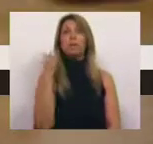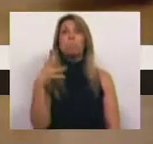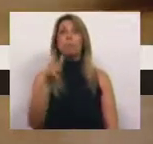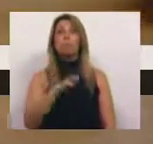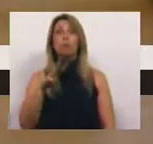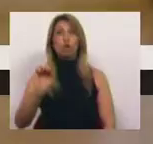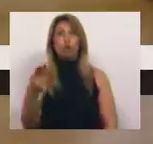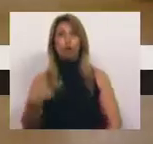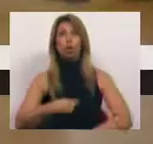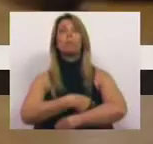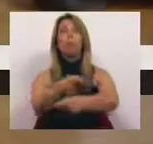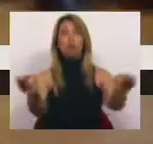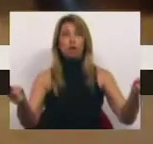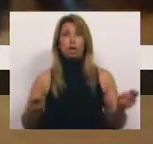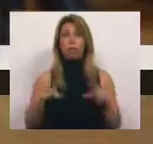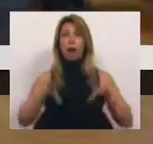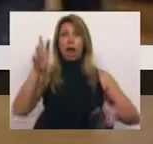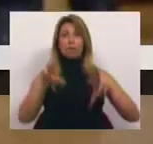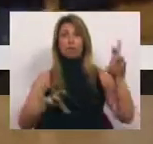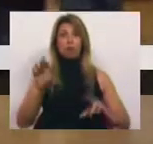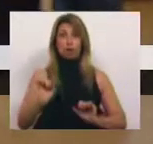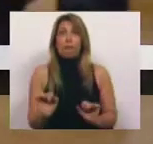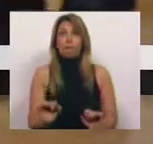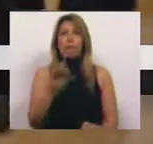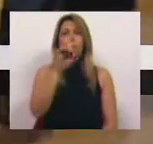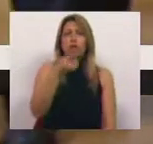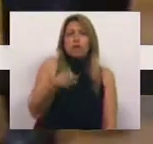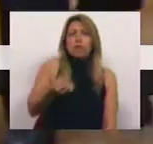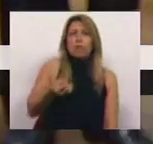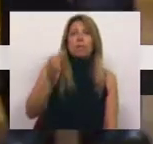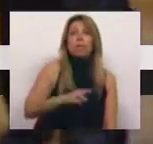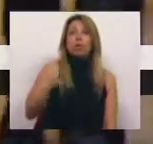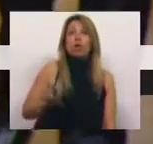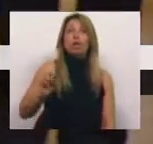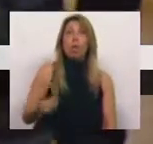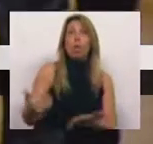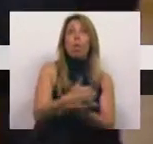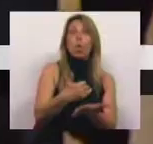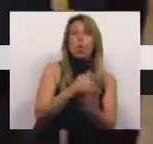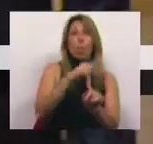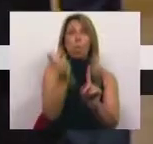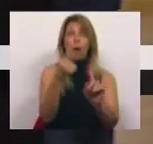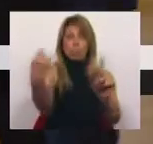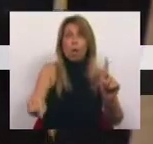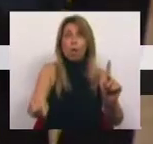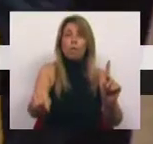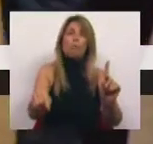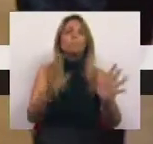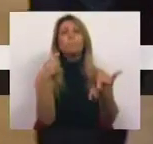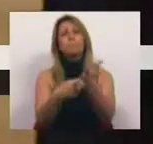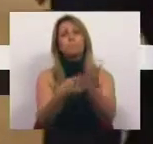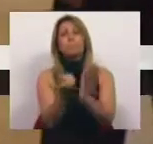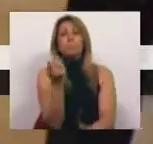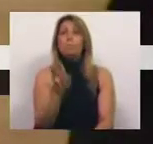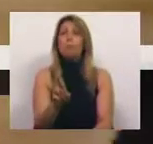que distribui aos seus acionistas 690 milhões de euros em dividendos num só ano e que pague uma taxa